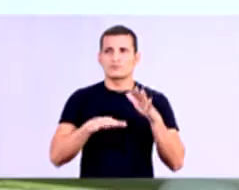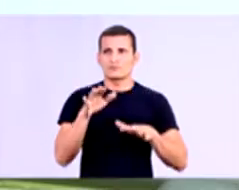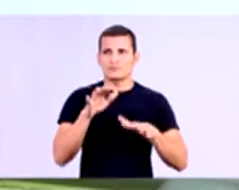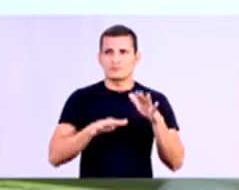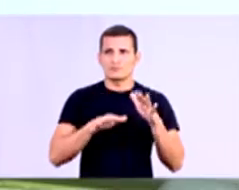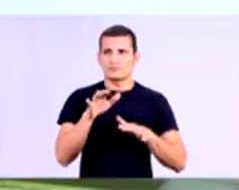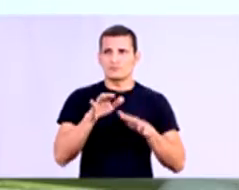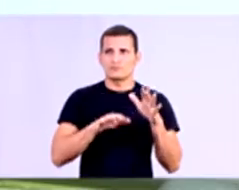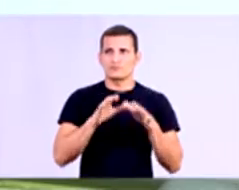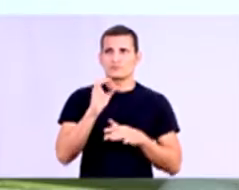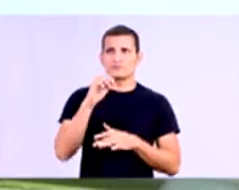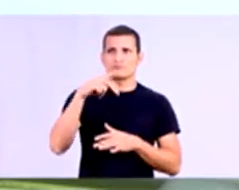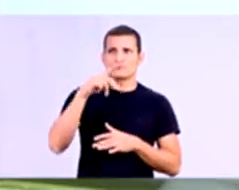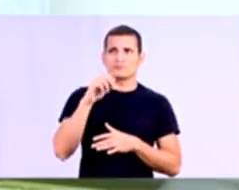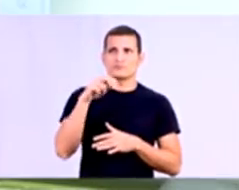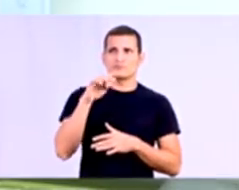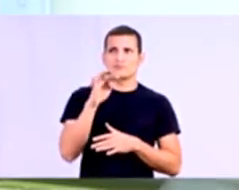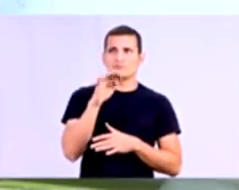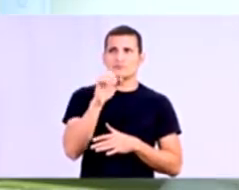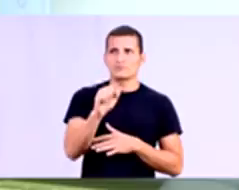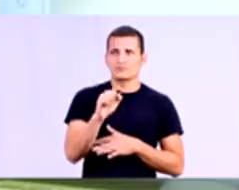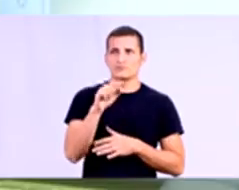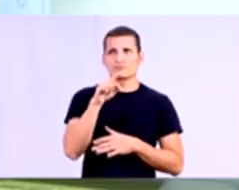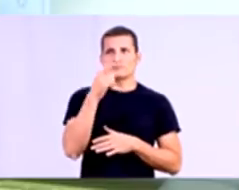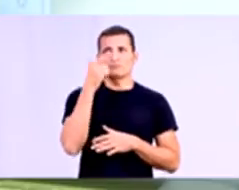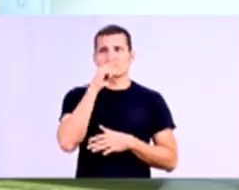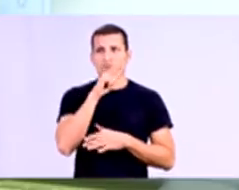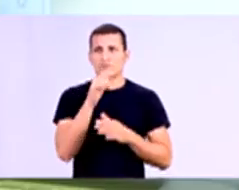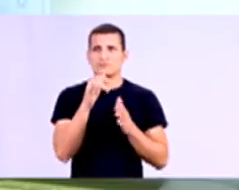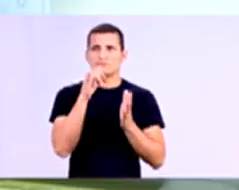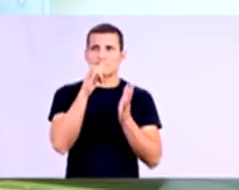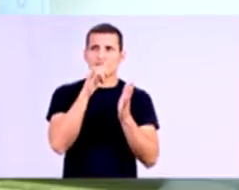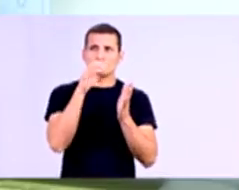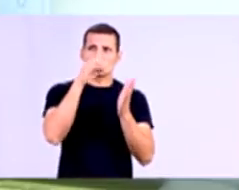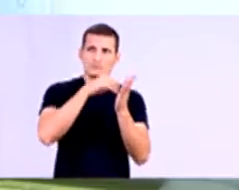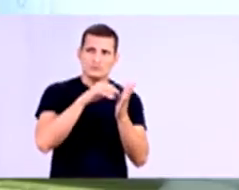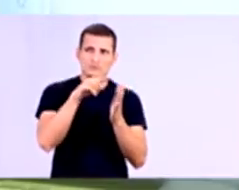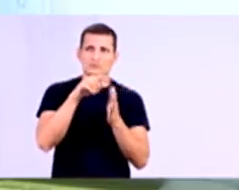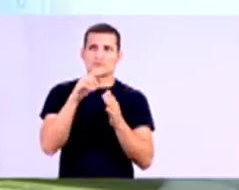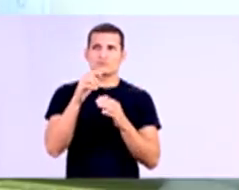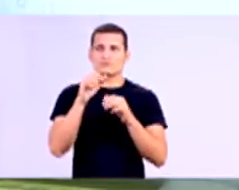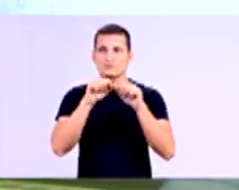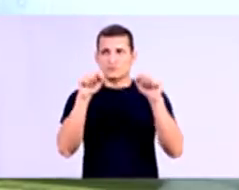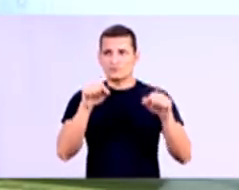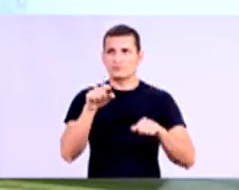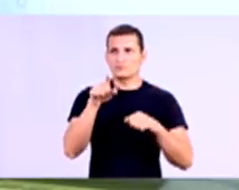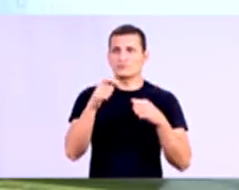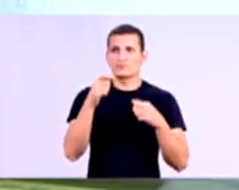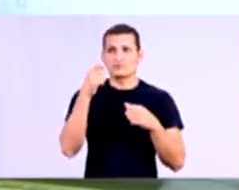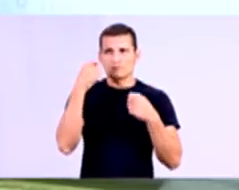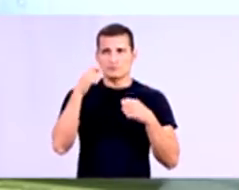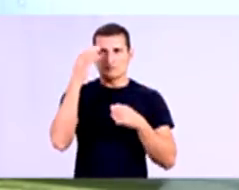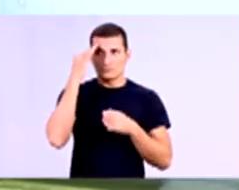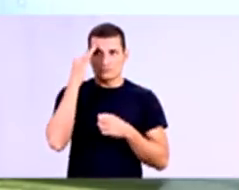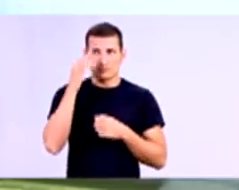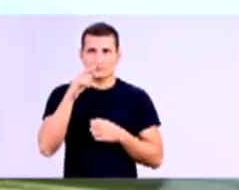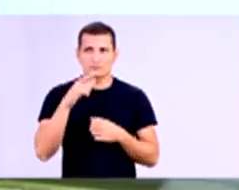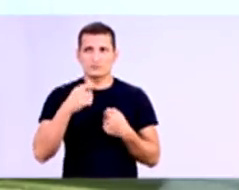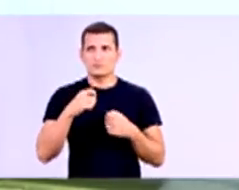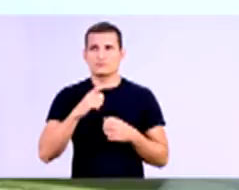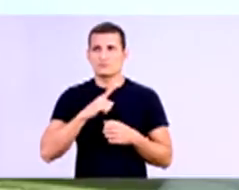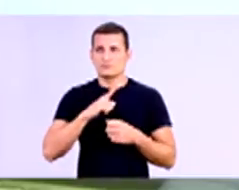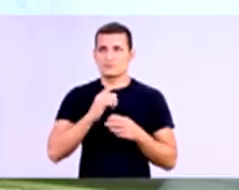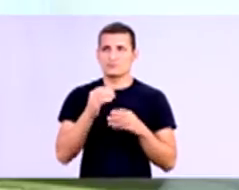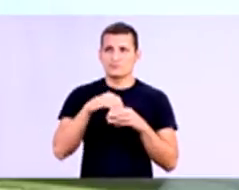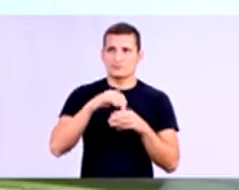dependências dos componentes. Então, para ele conseguir colocar esse sistema funcionando, ele vai saber que ele tem que ter, dentro da